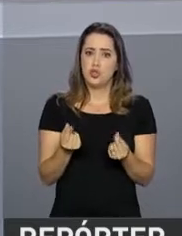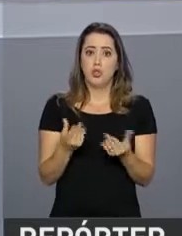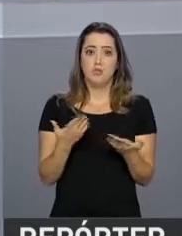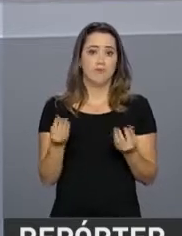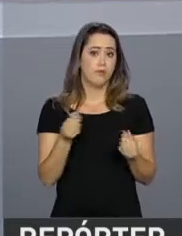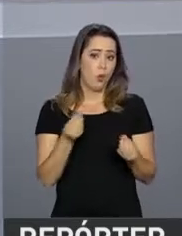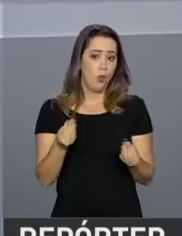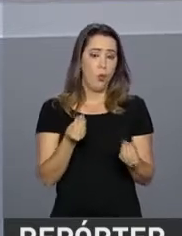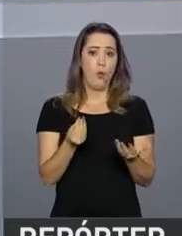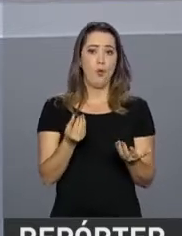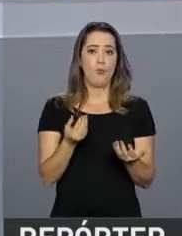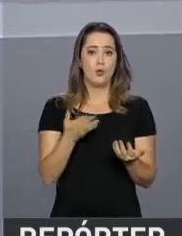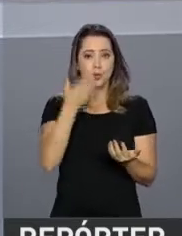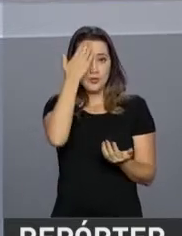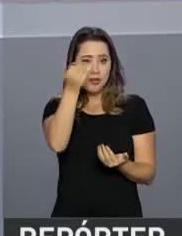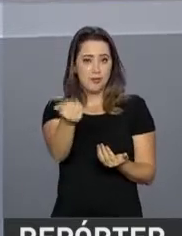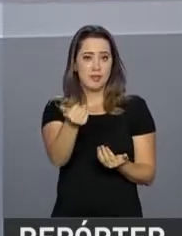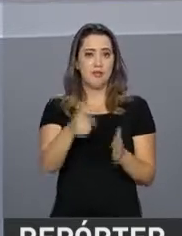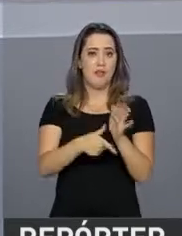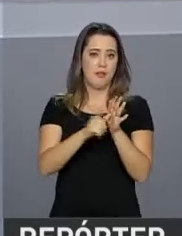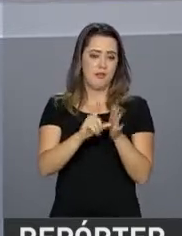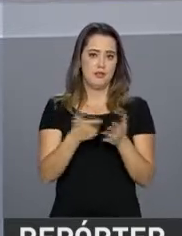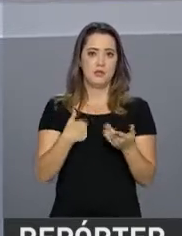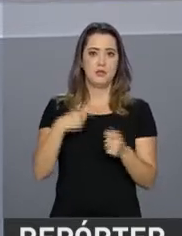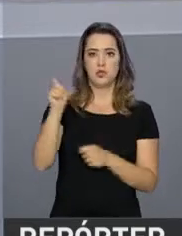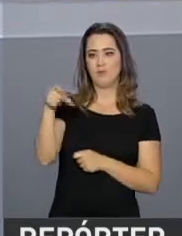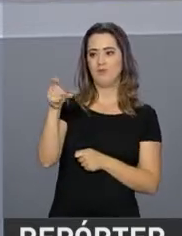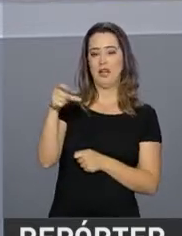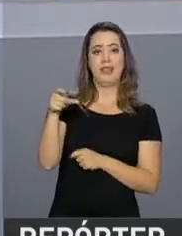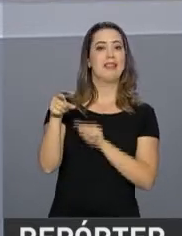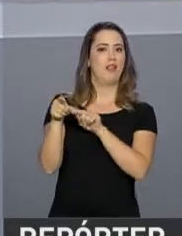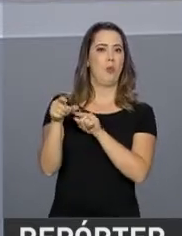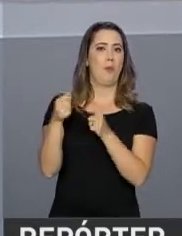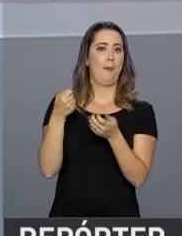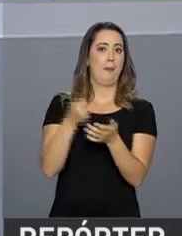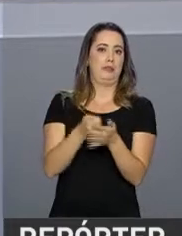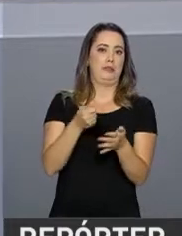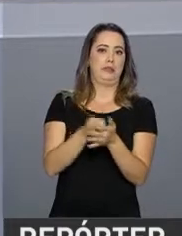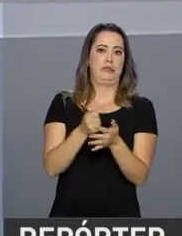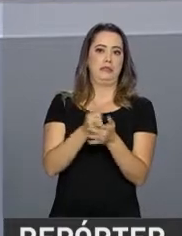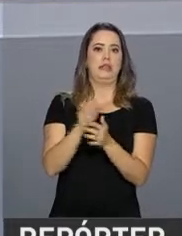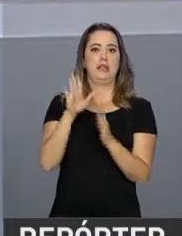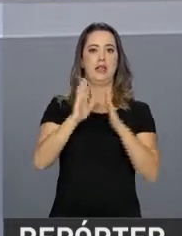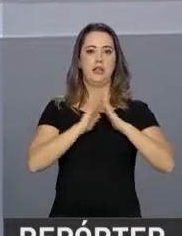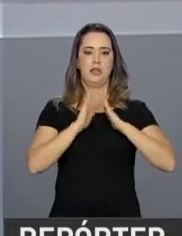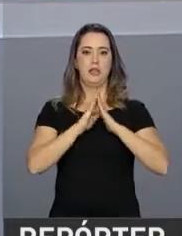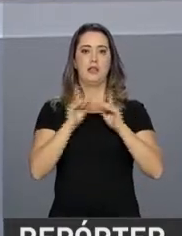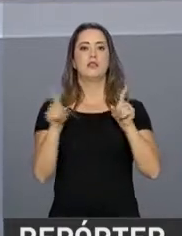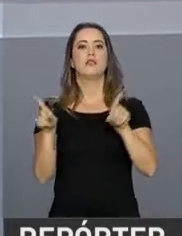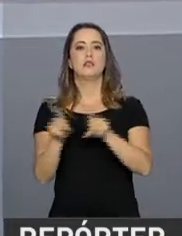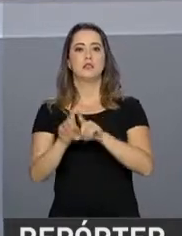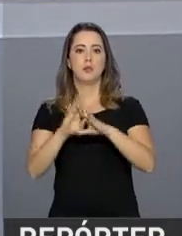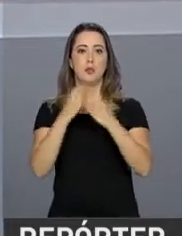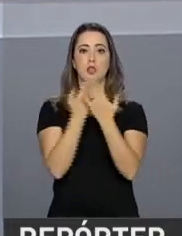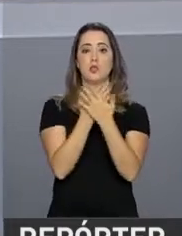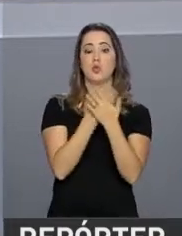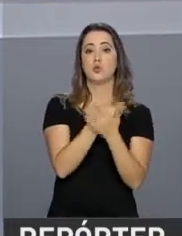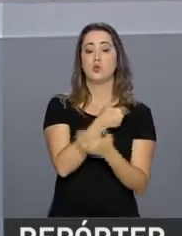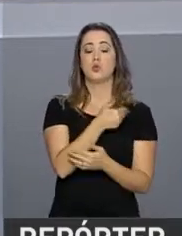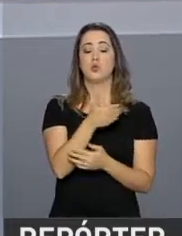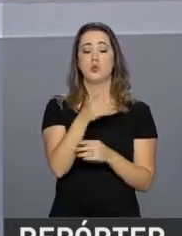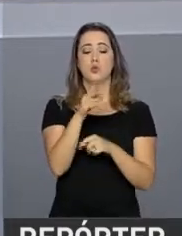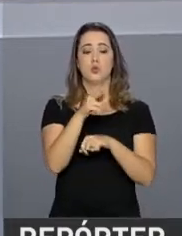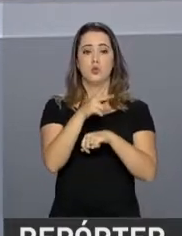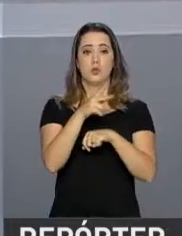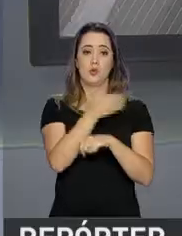previsto normalmente é nessa hora que a gente pega o cartão para pagar a conta é assim na casa da gente agora também nas escolas públicas de